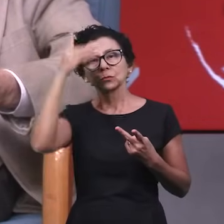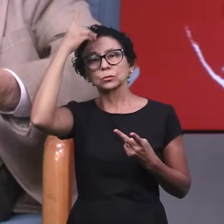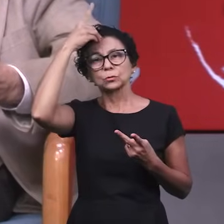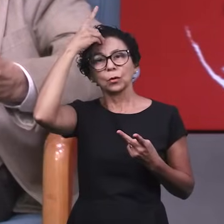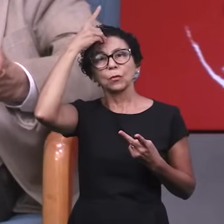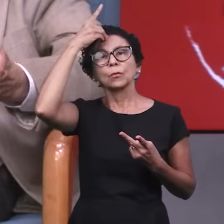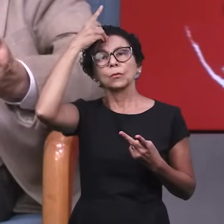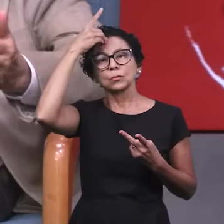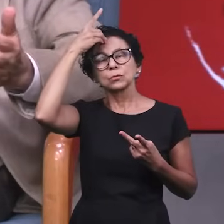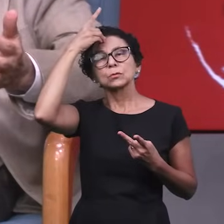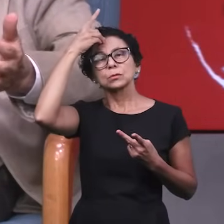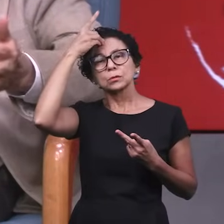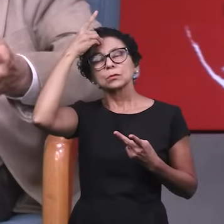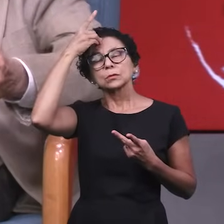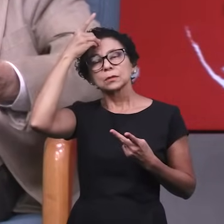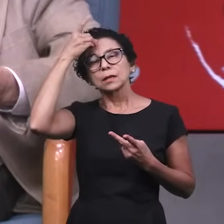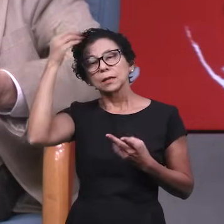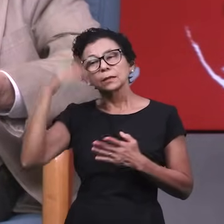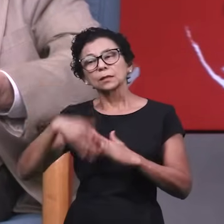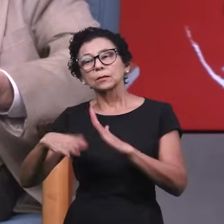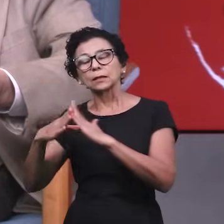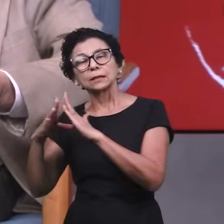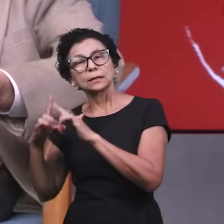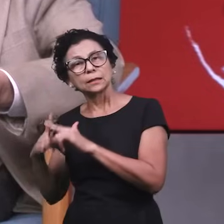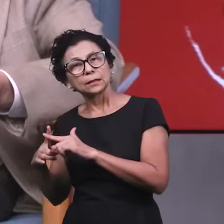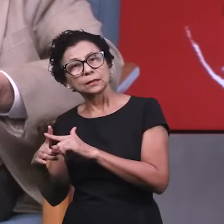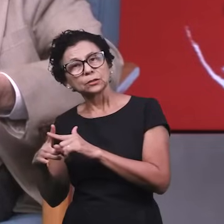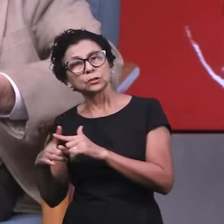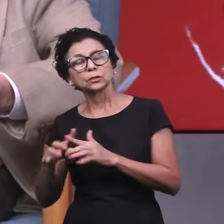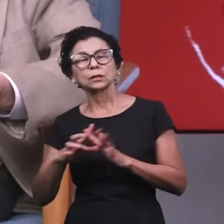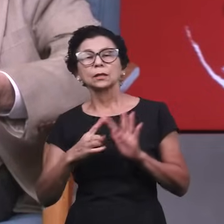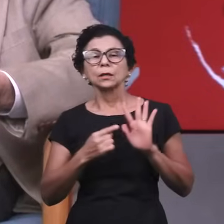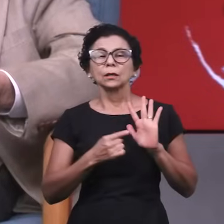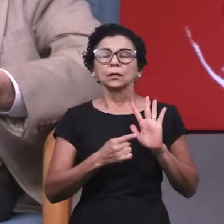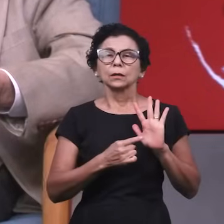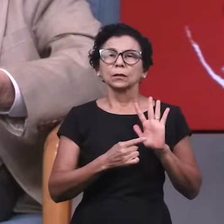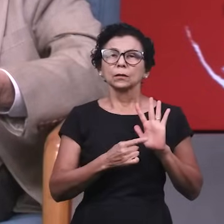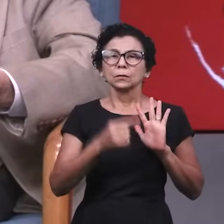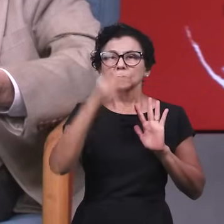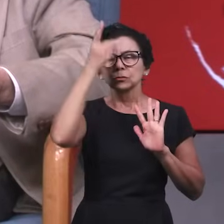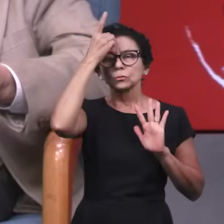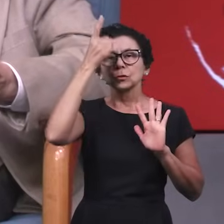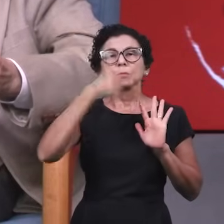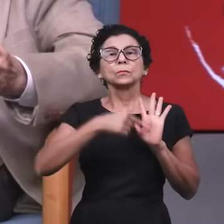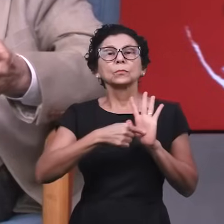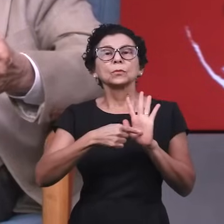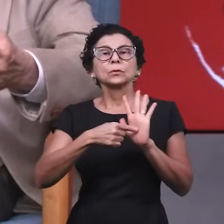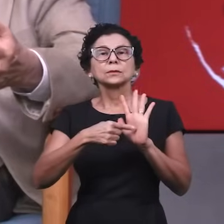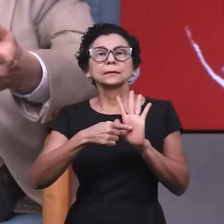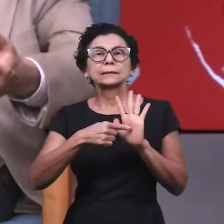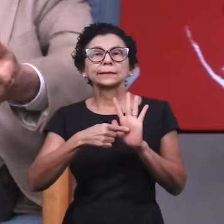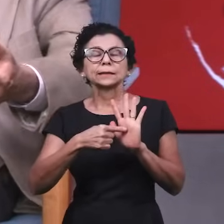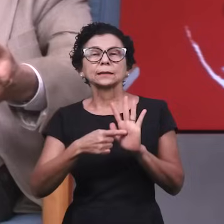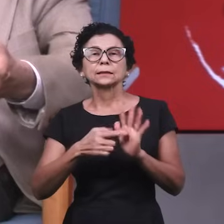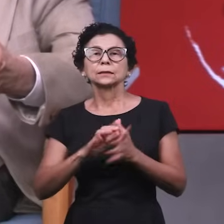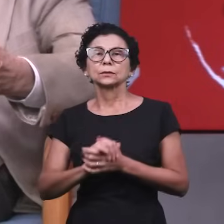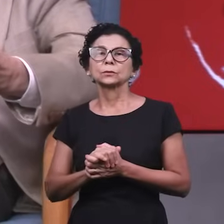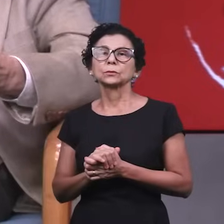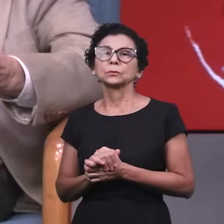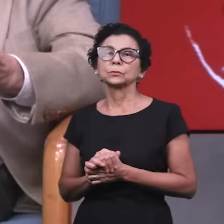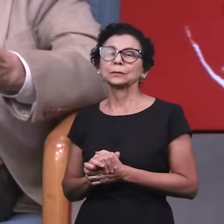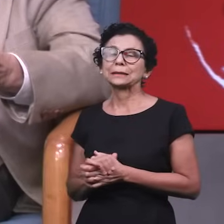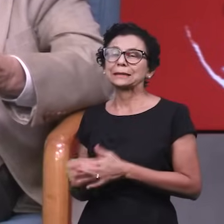na igreja, a ênfase que ele dá, mostrando os dons espirituais, a